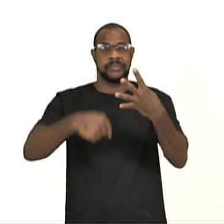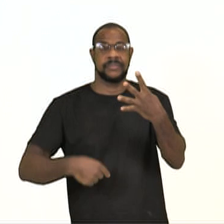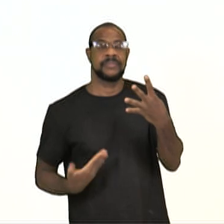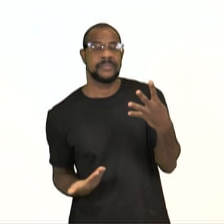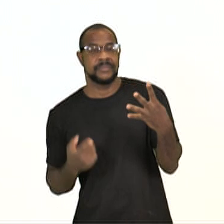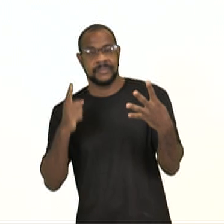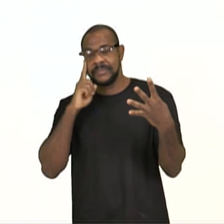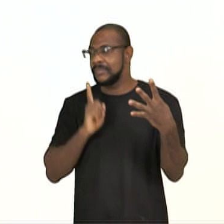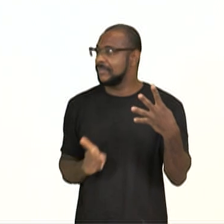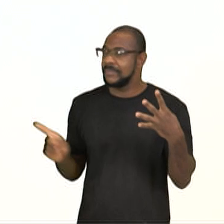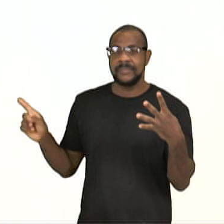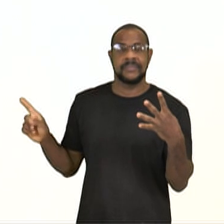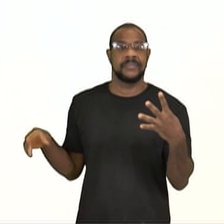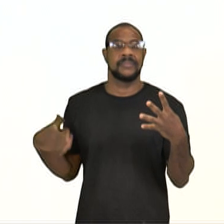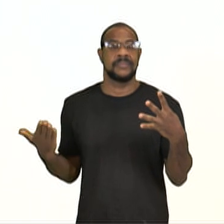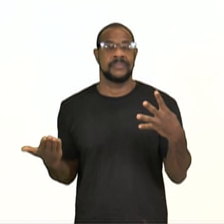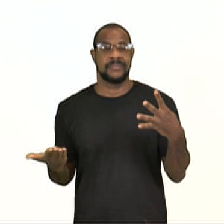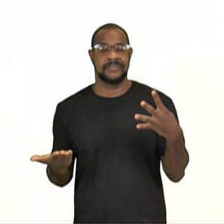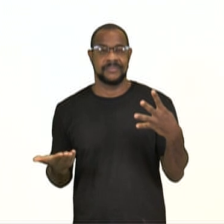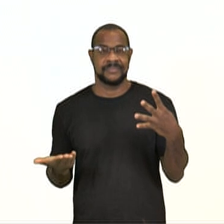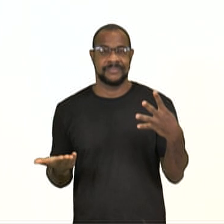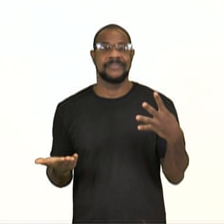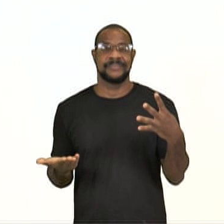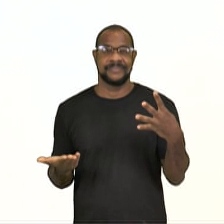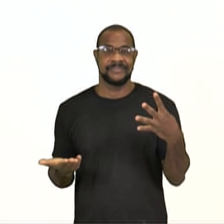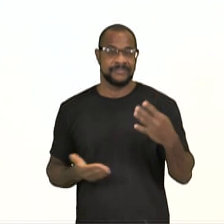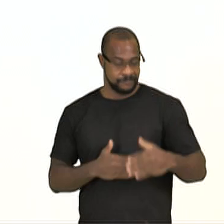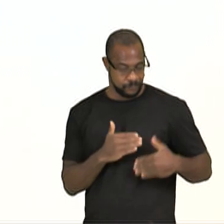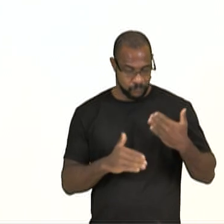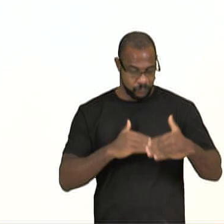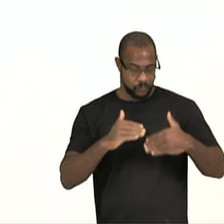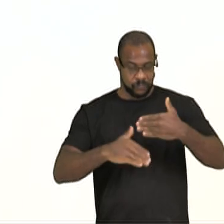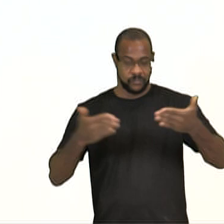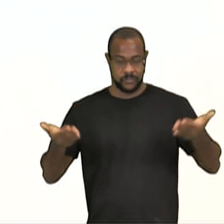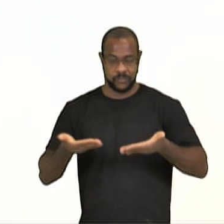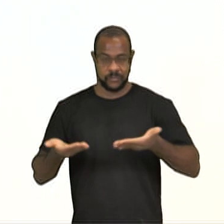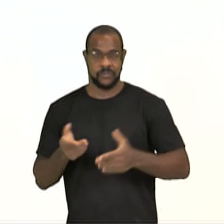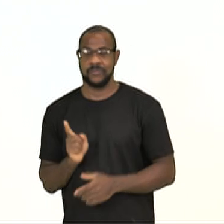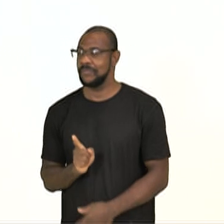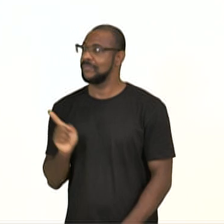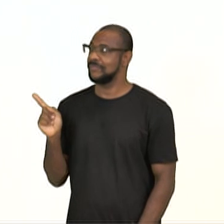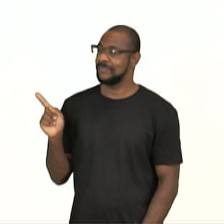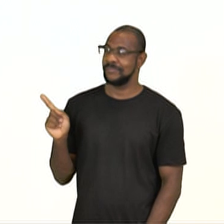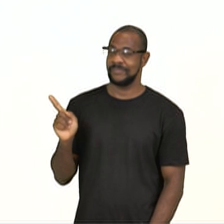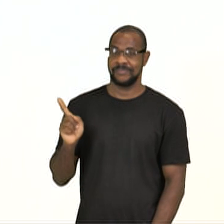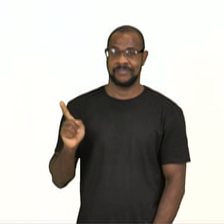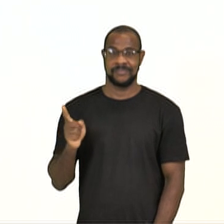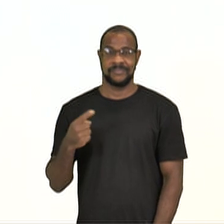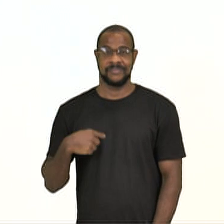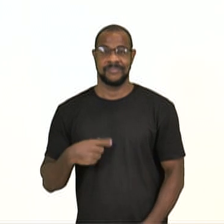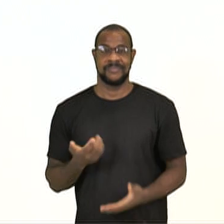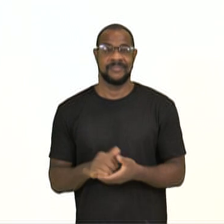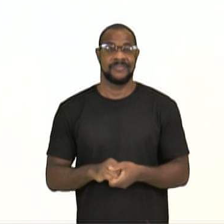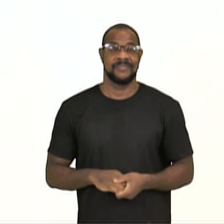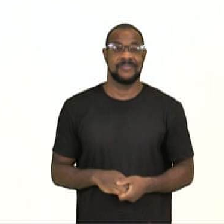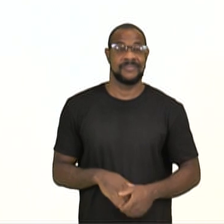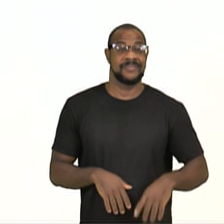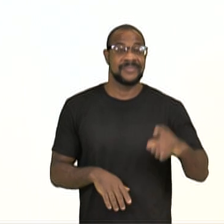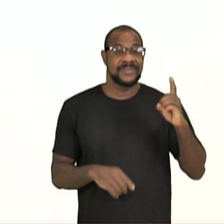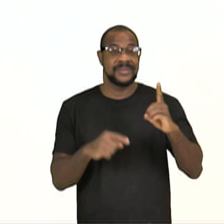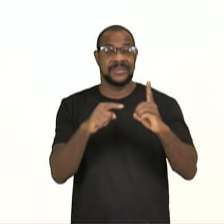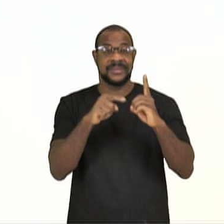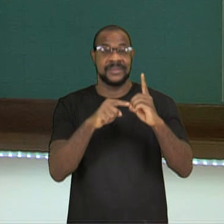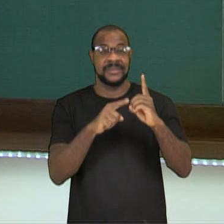extinguiram-se. C, continuam entre os Homo sapiens sapiens. Olha, alguns agem como. D,